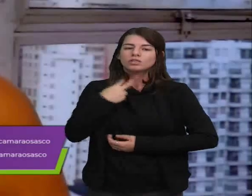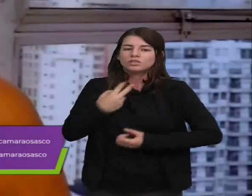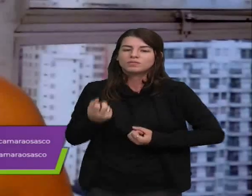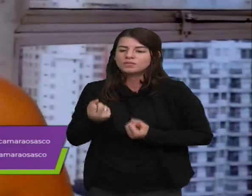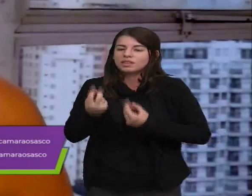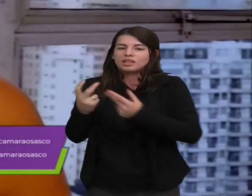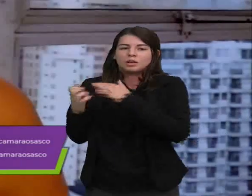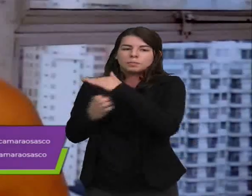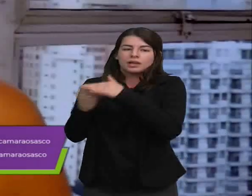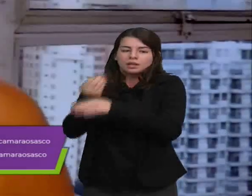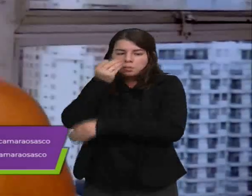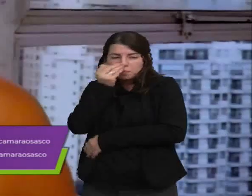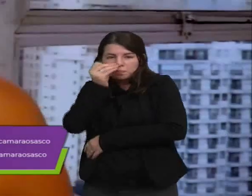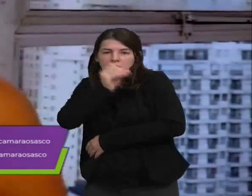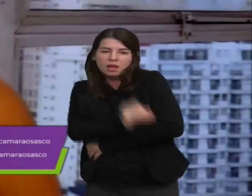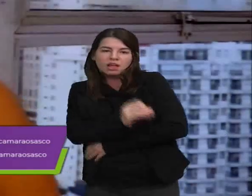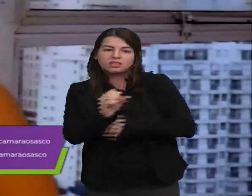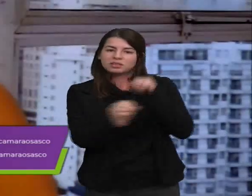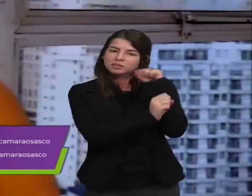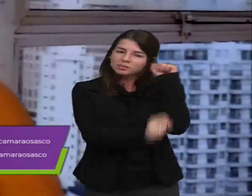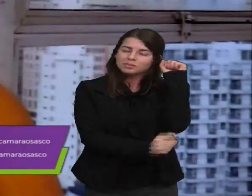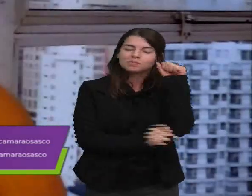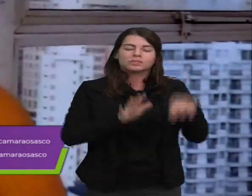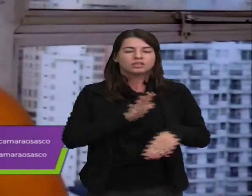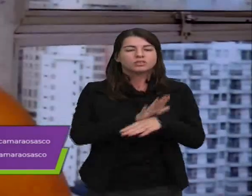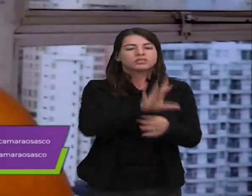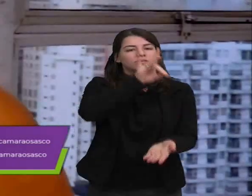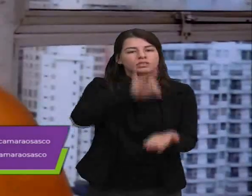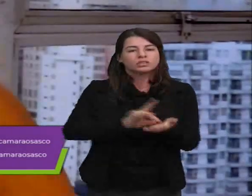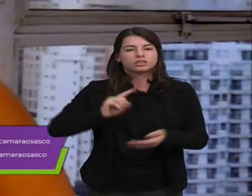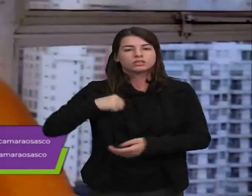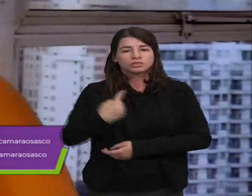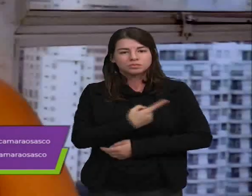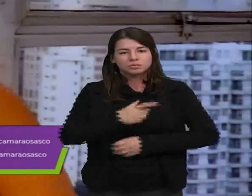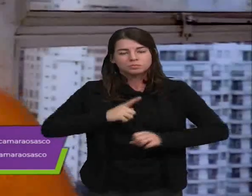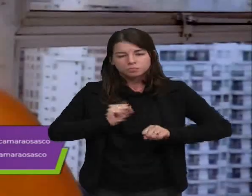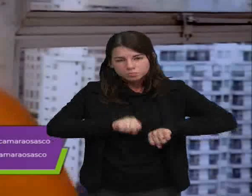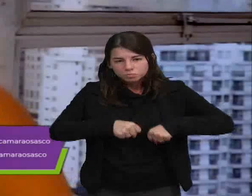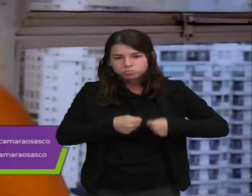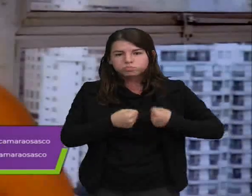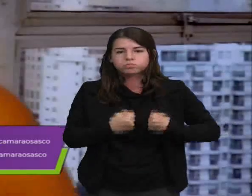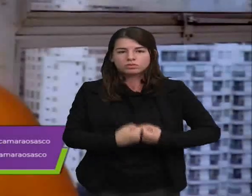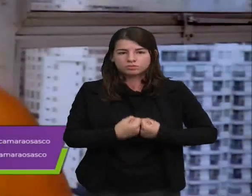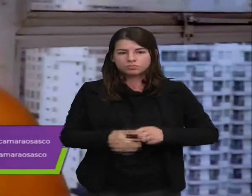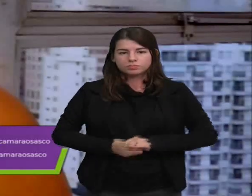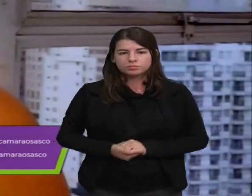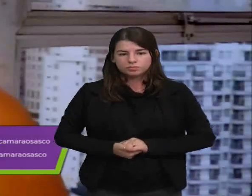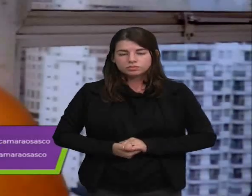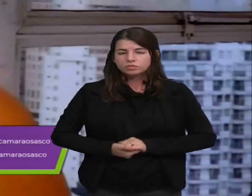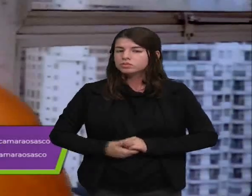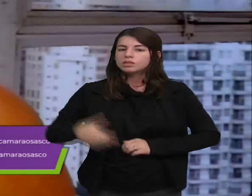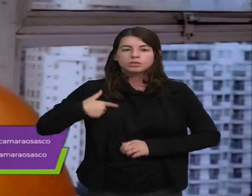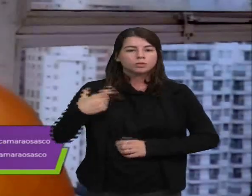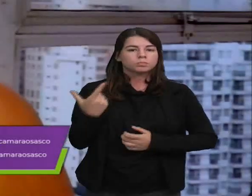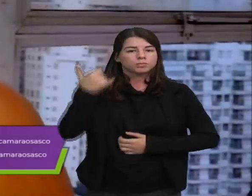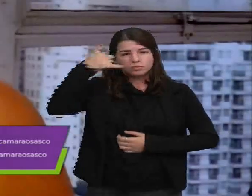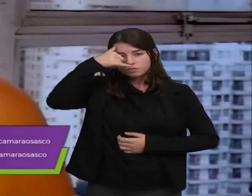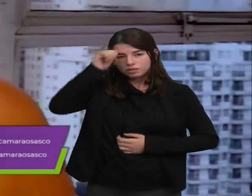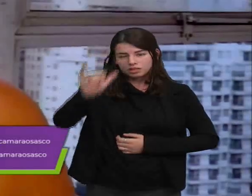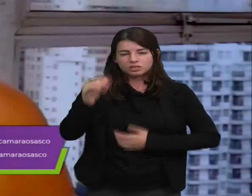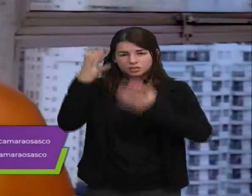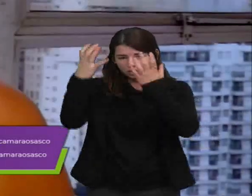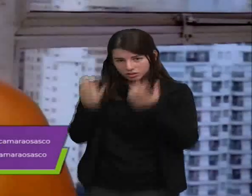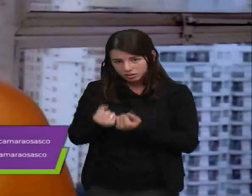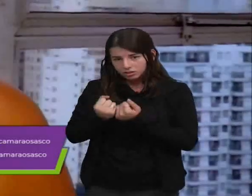e fazer pouco do papel que a Sabesp cumpre. Toda a força da Sabesp pública, nós temos privatização para a BRENS, a